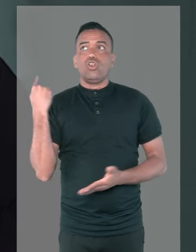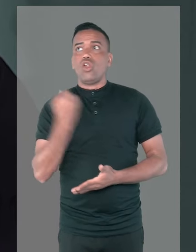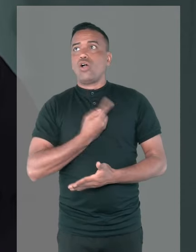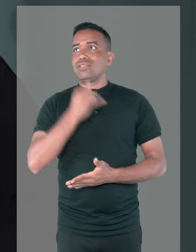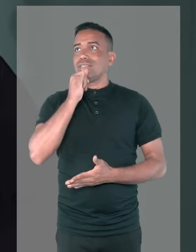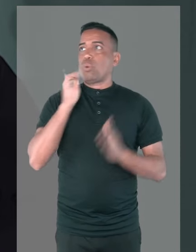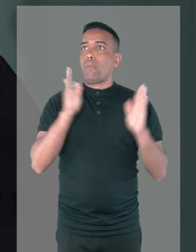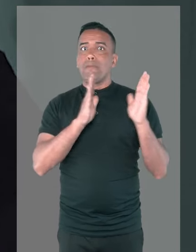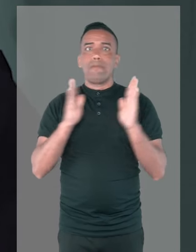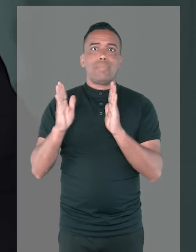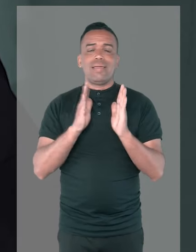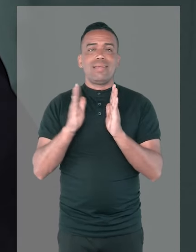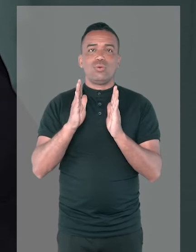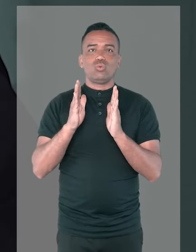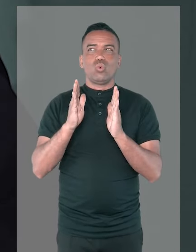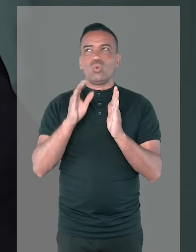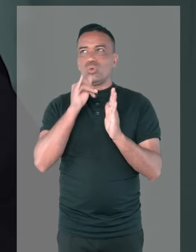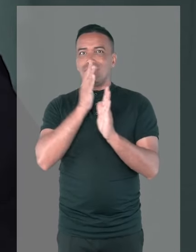do